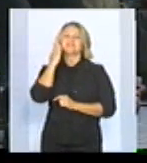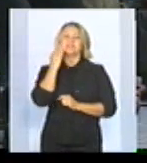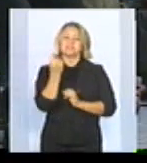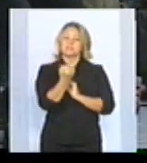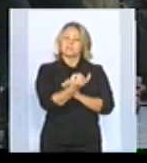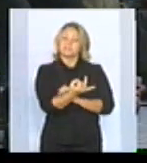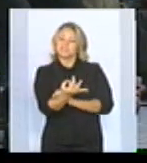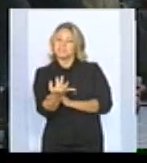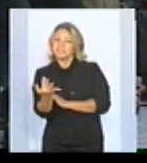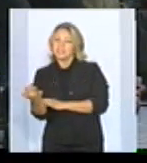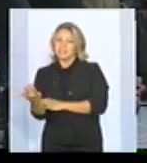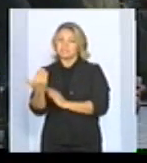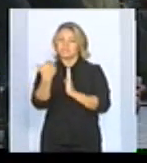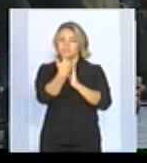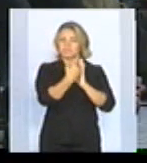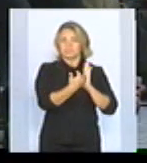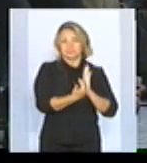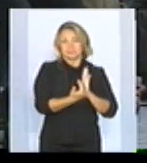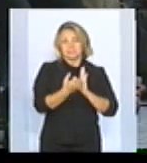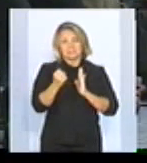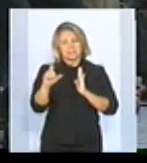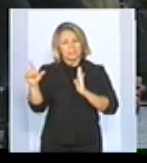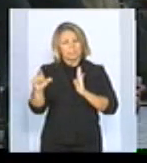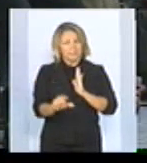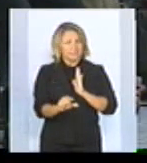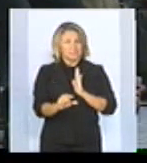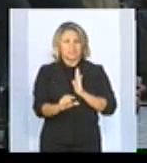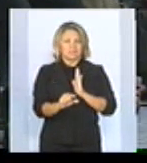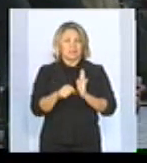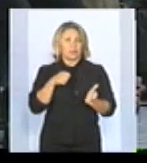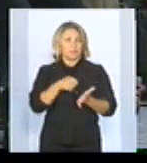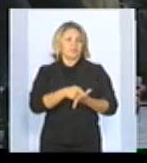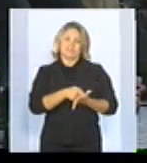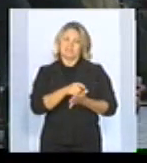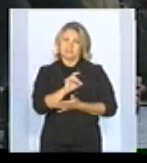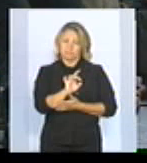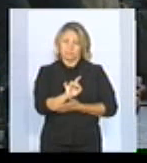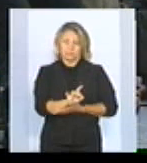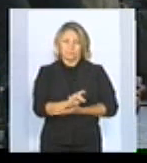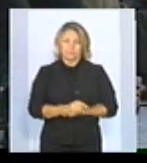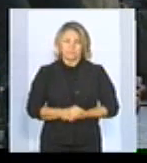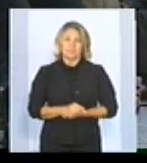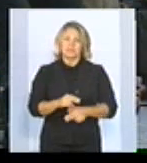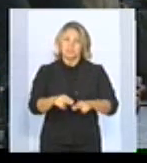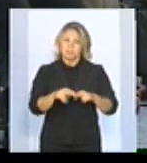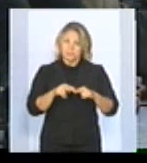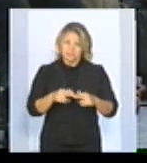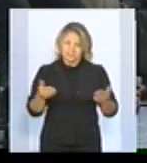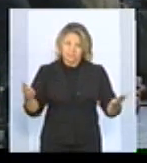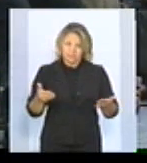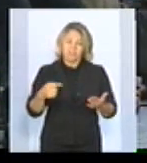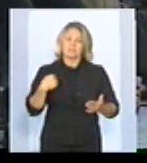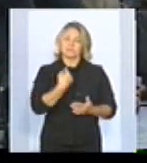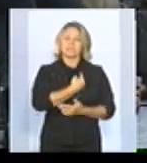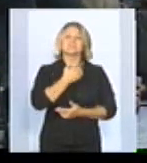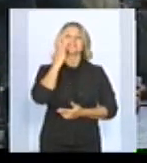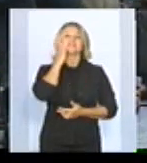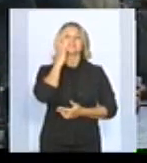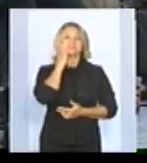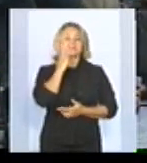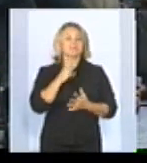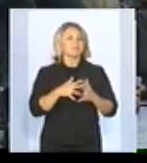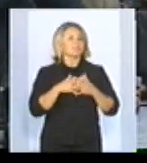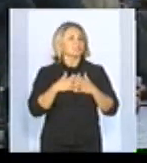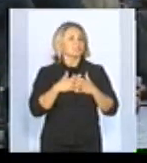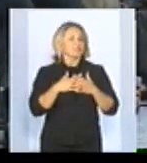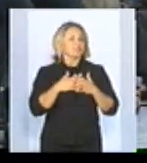opções de programação. Menos do que isso, é privação. Por isso, nós consideramos complicada a